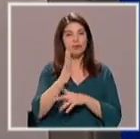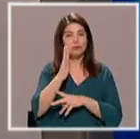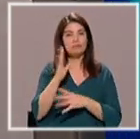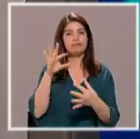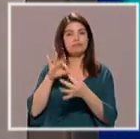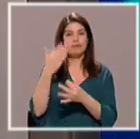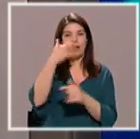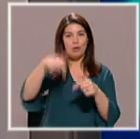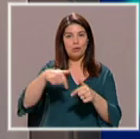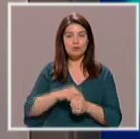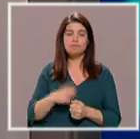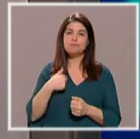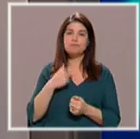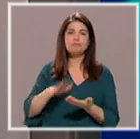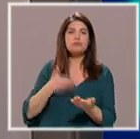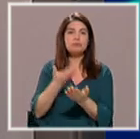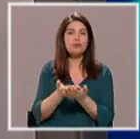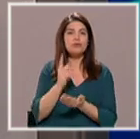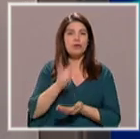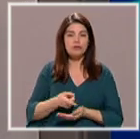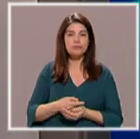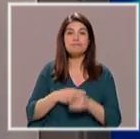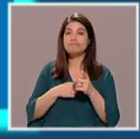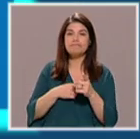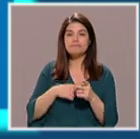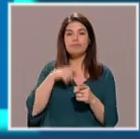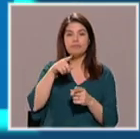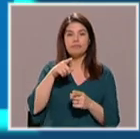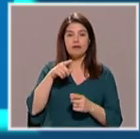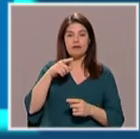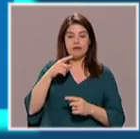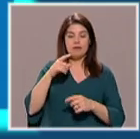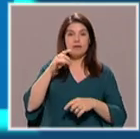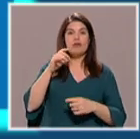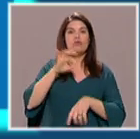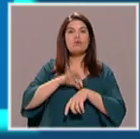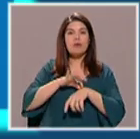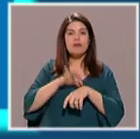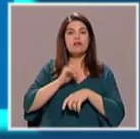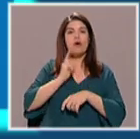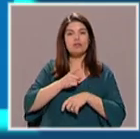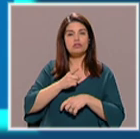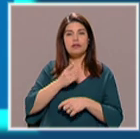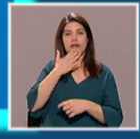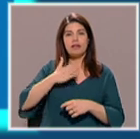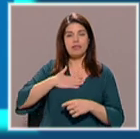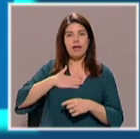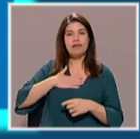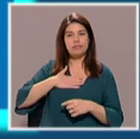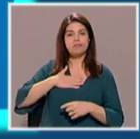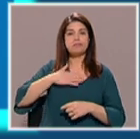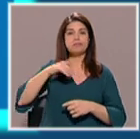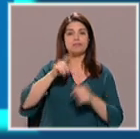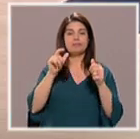que é que vos propomos? Que percebam que doenças podem afetar o sistema hormonal. Não sei se estão lembrados e